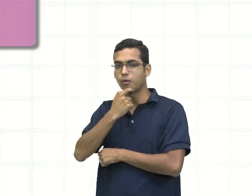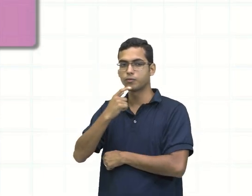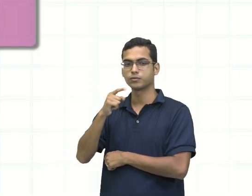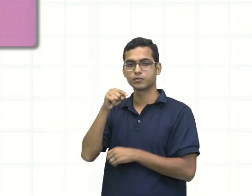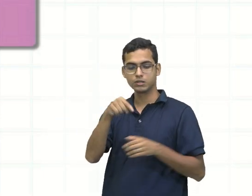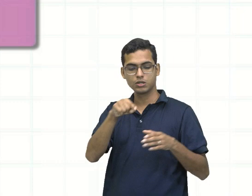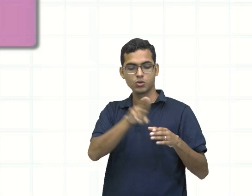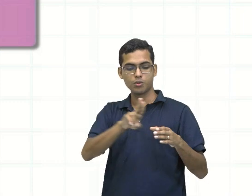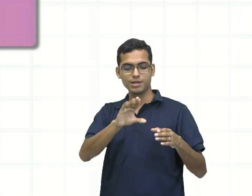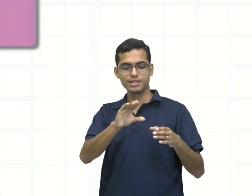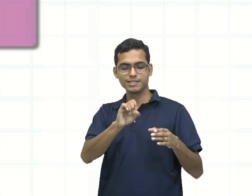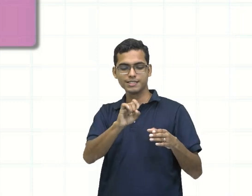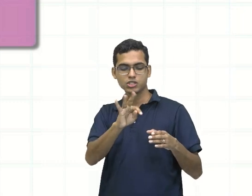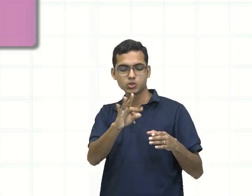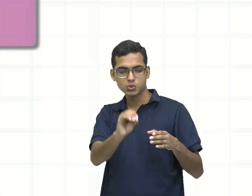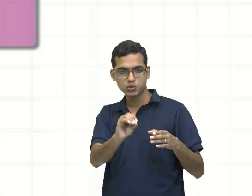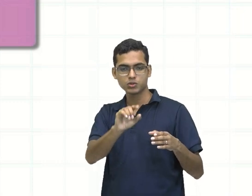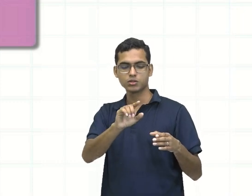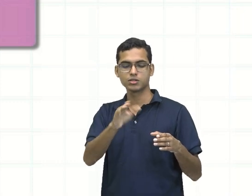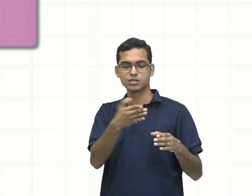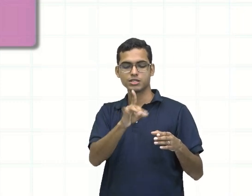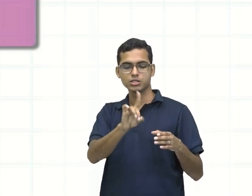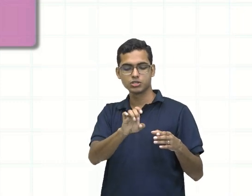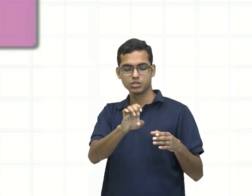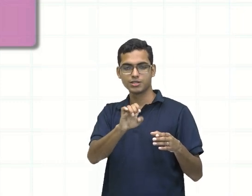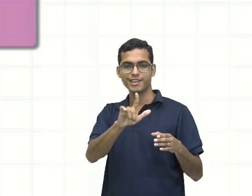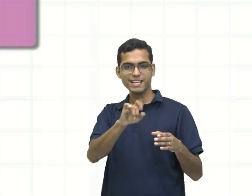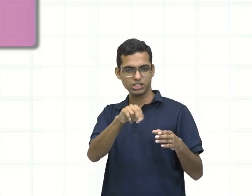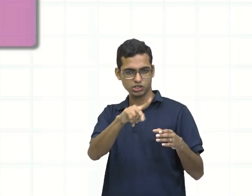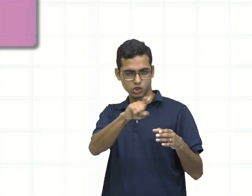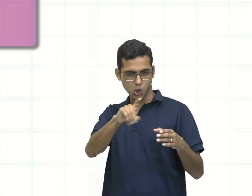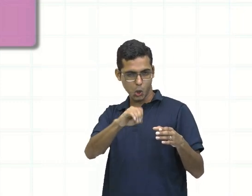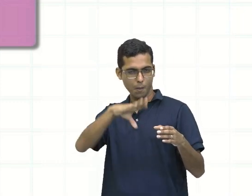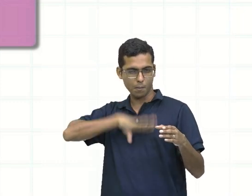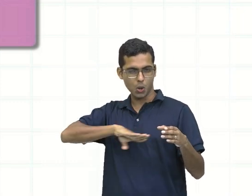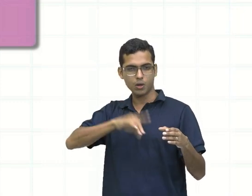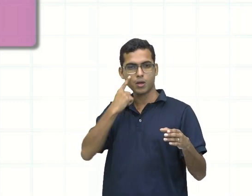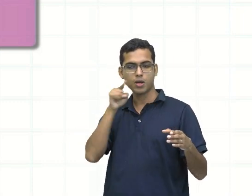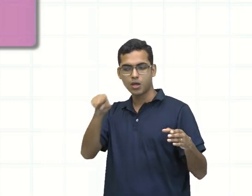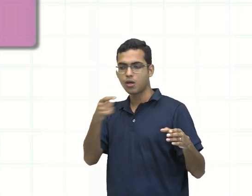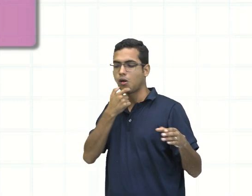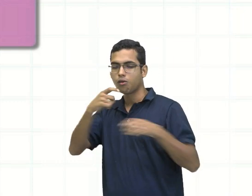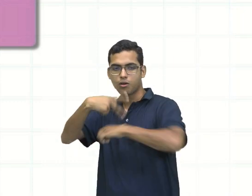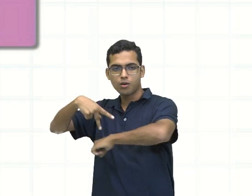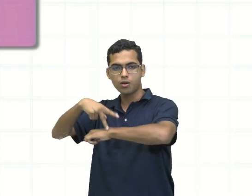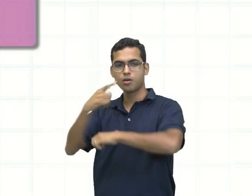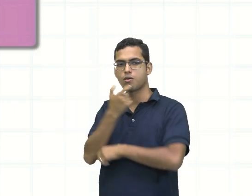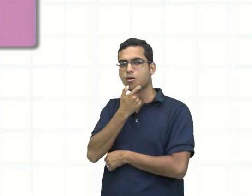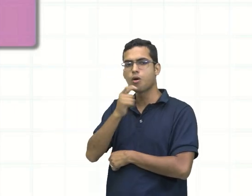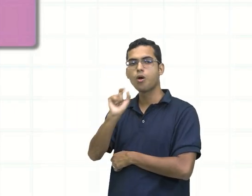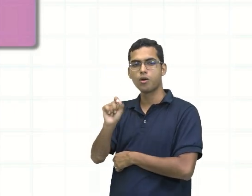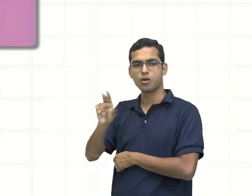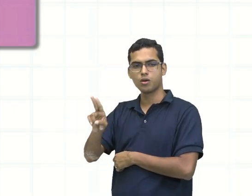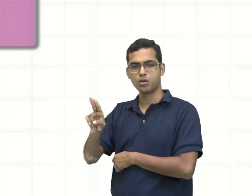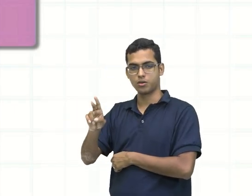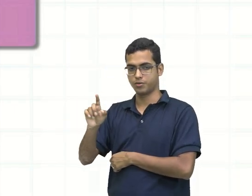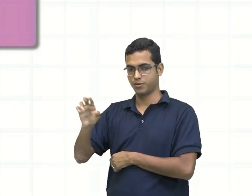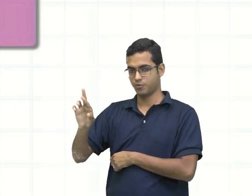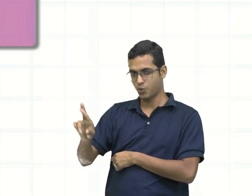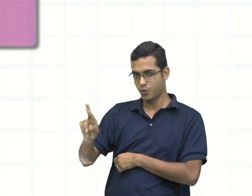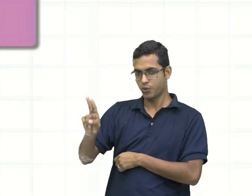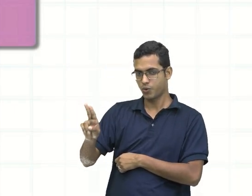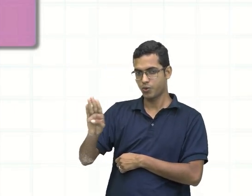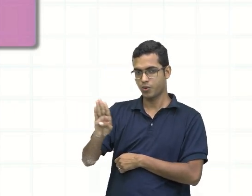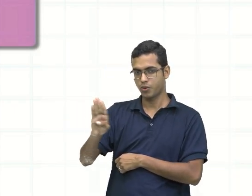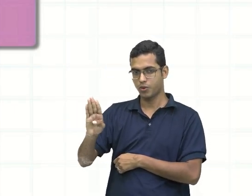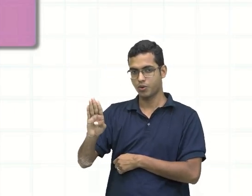bin. Rubbish bin. Rubbish bin. Então, o cesto de